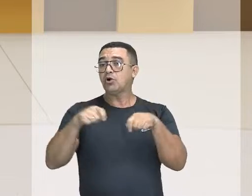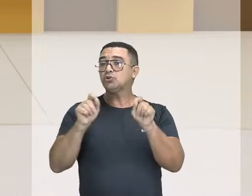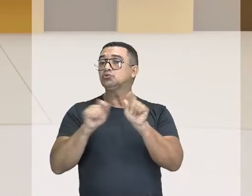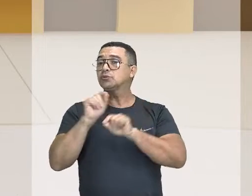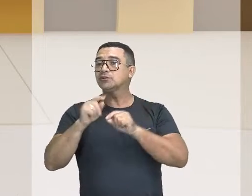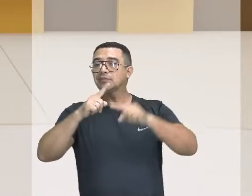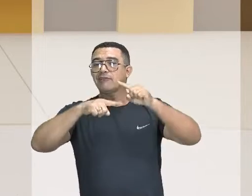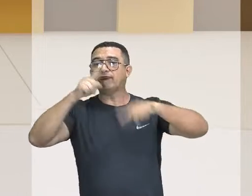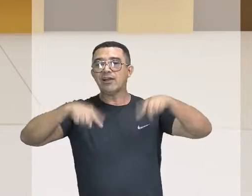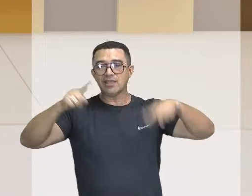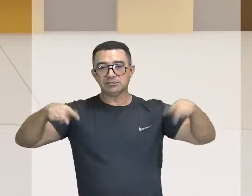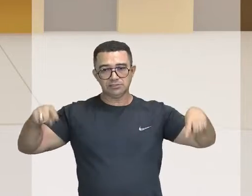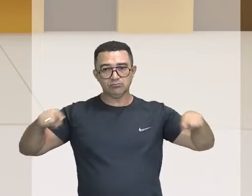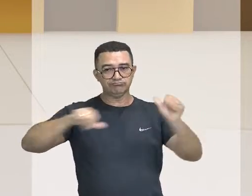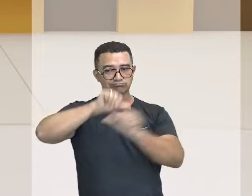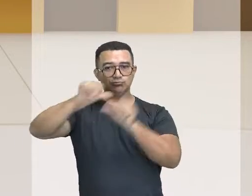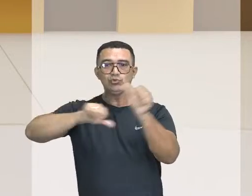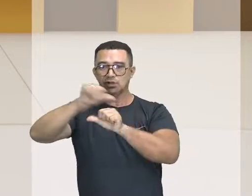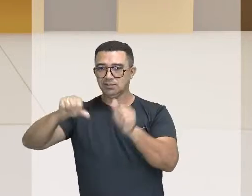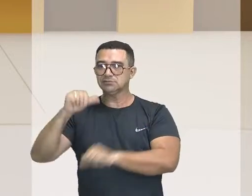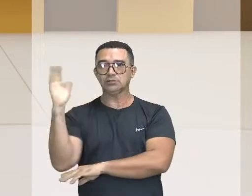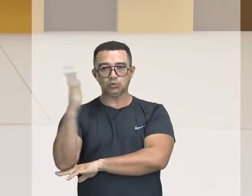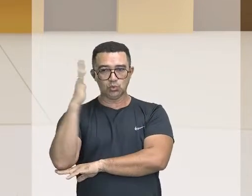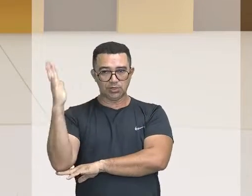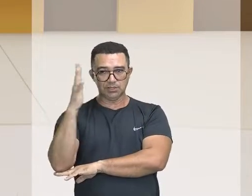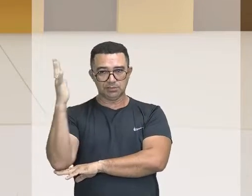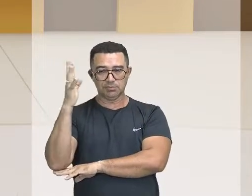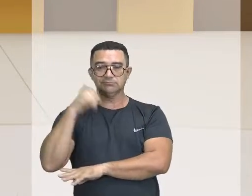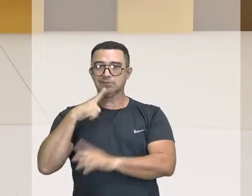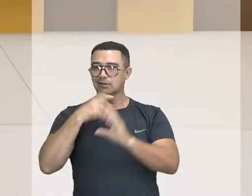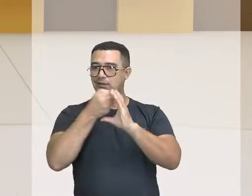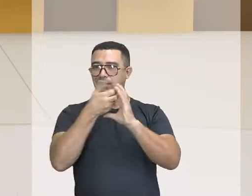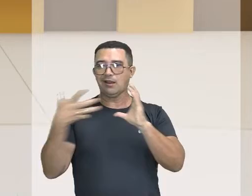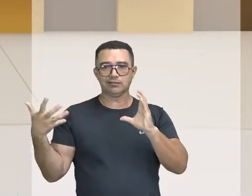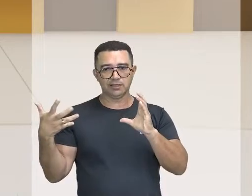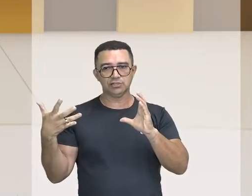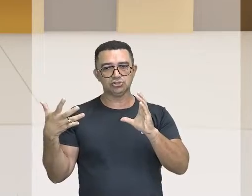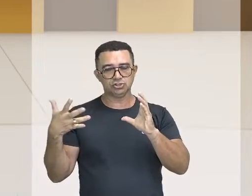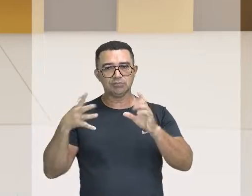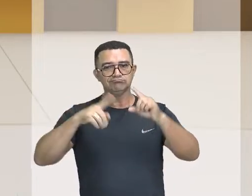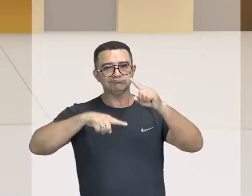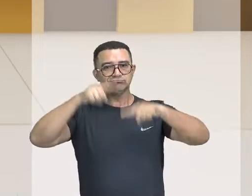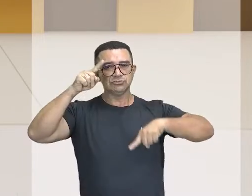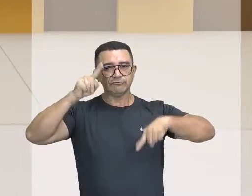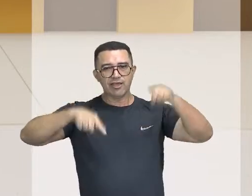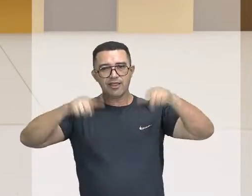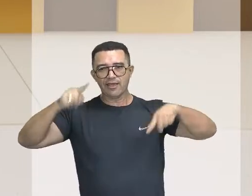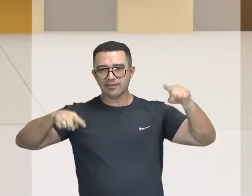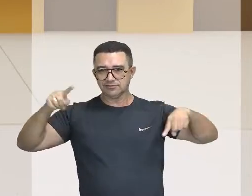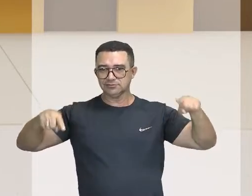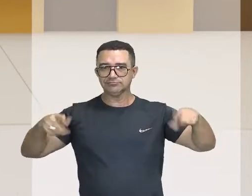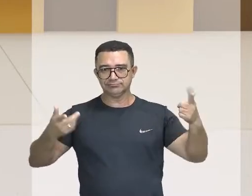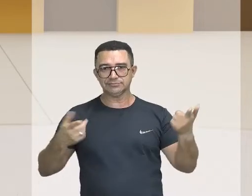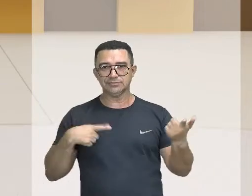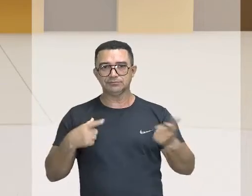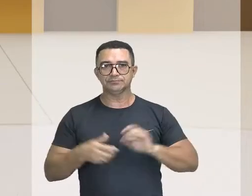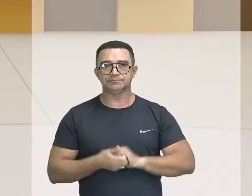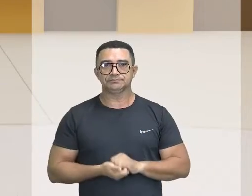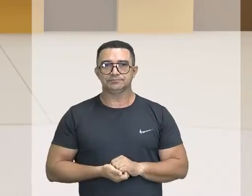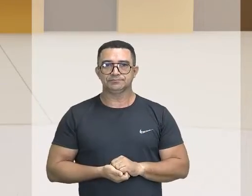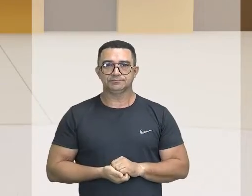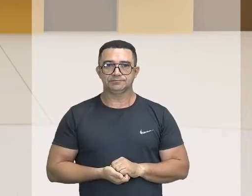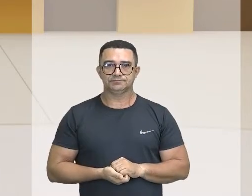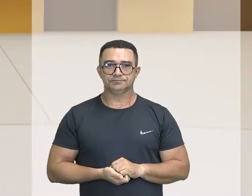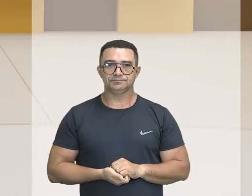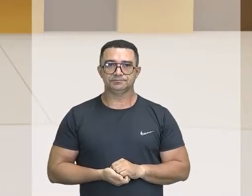nessa variação do clima, né, como a gente pôde observar. A gente vai ter características mais alternadas ali, às vezes até mais contrastantes ali